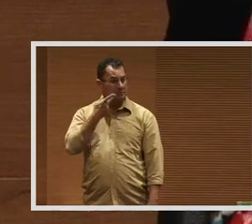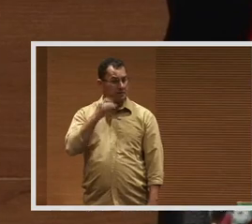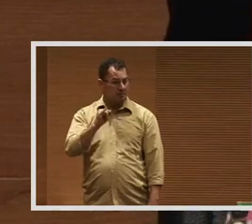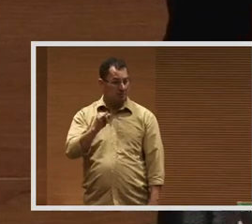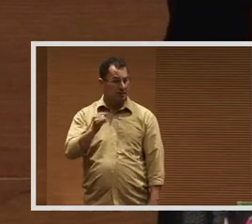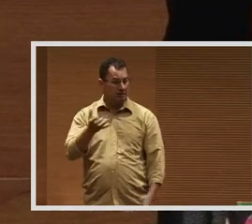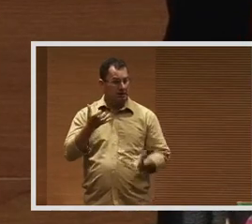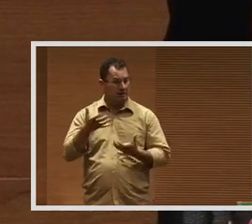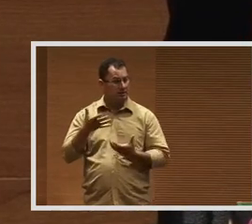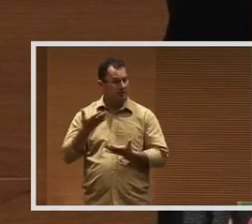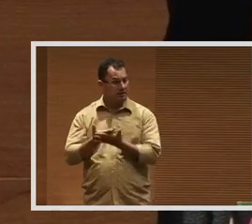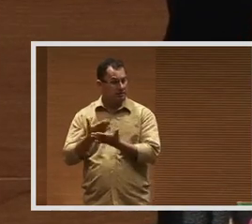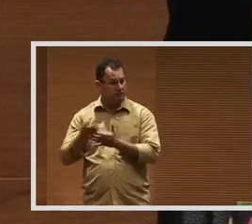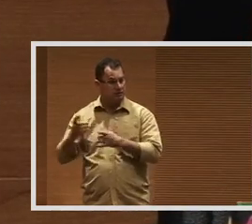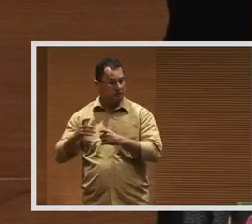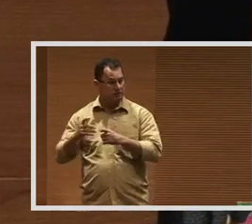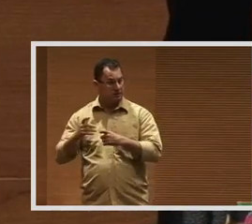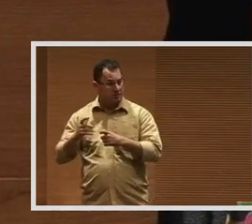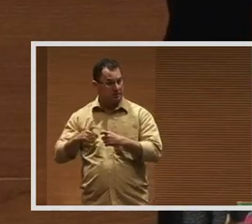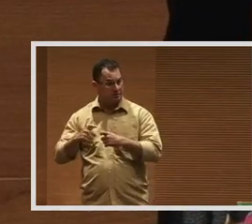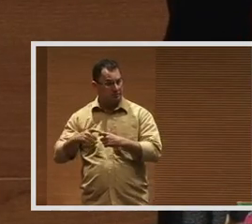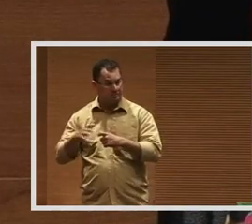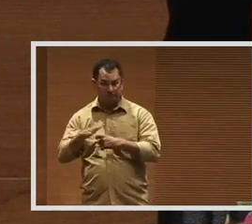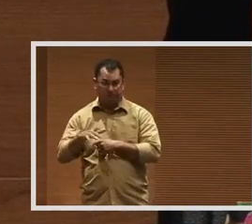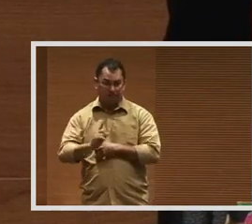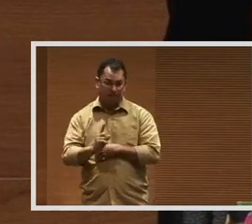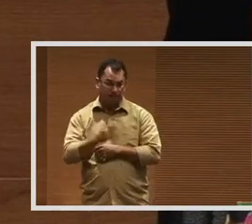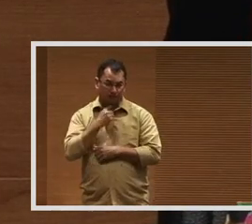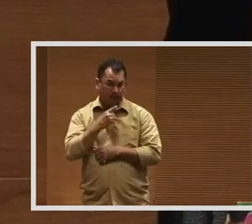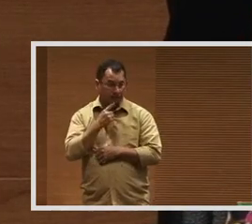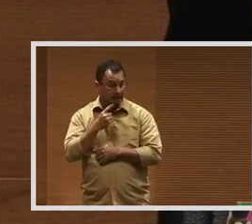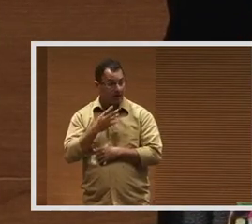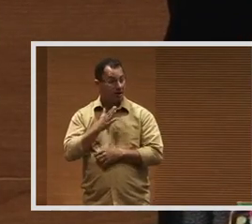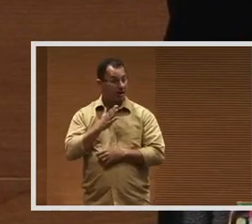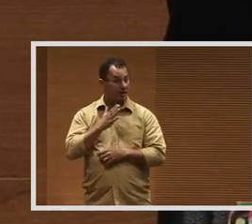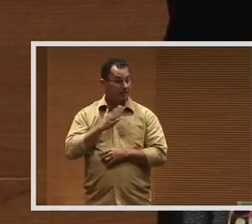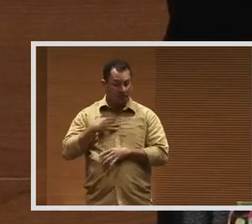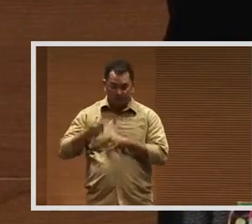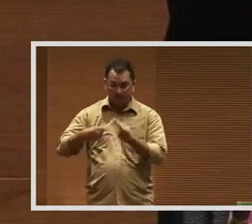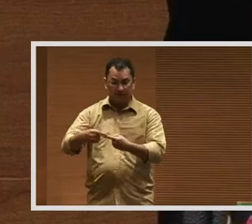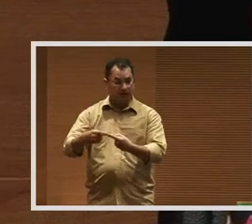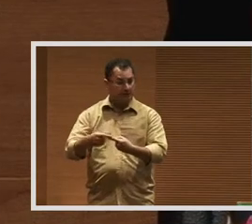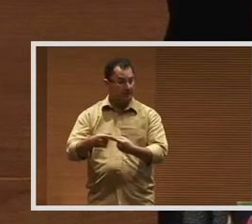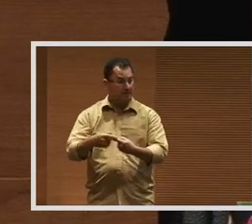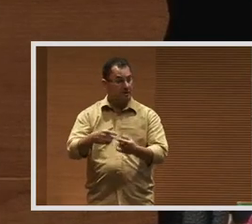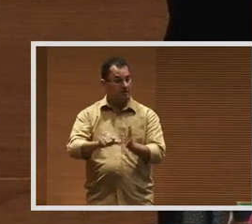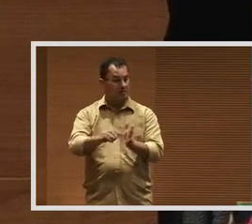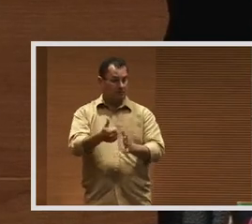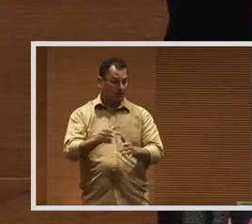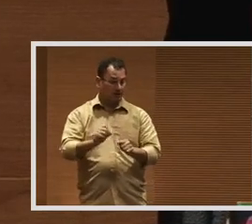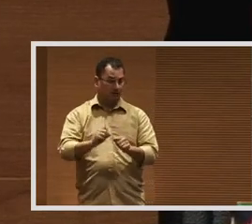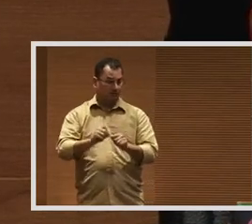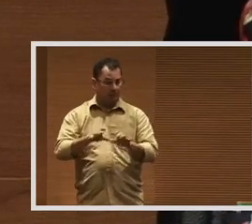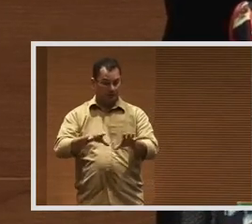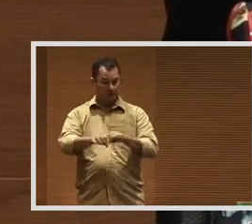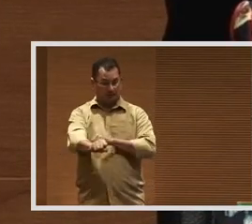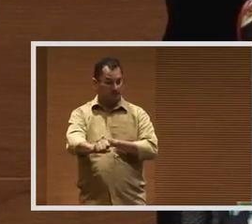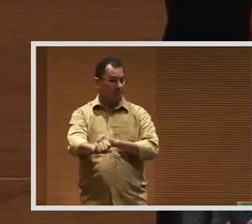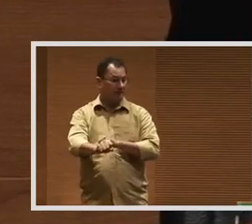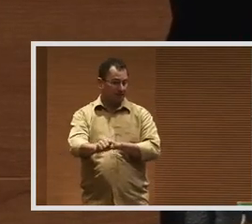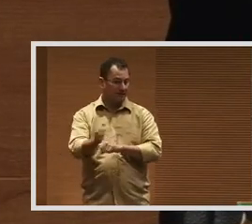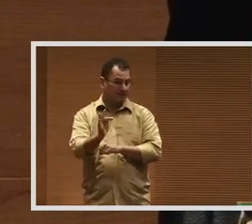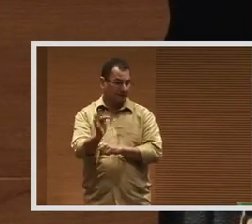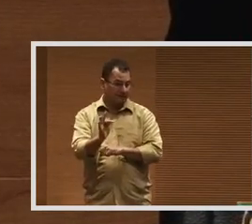é a primeira que fez faculdade. E, desde que eu pensei em